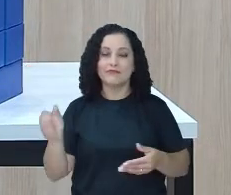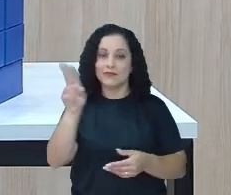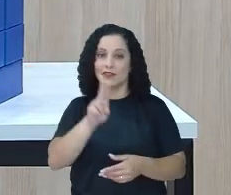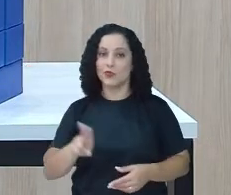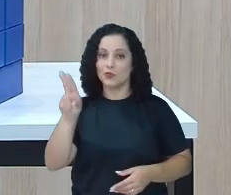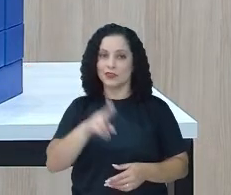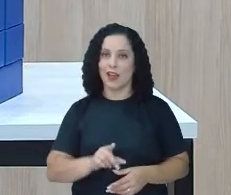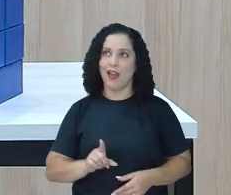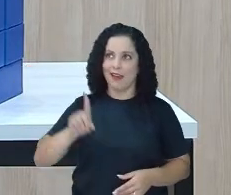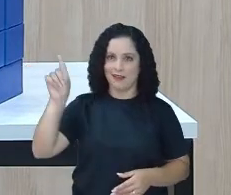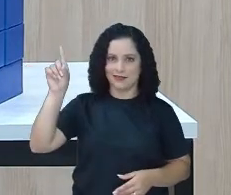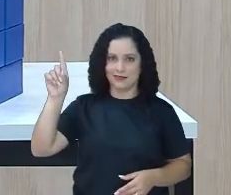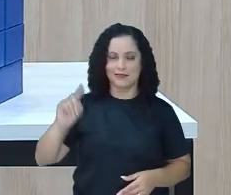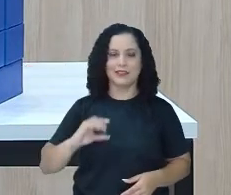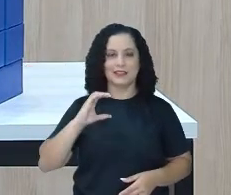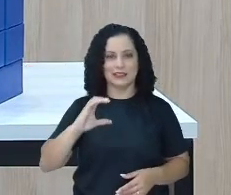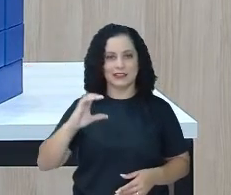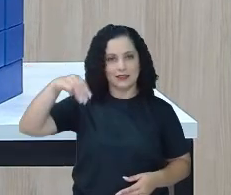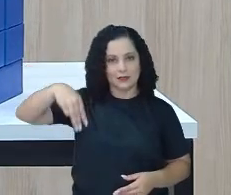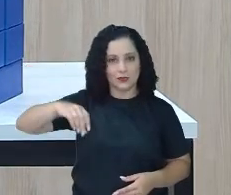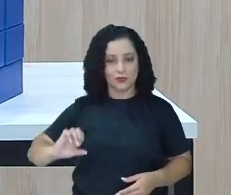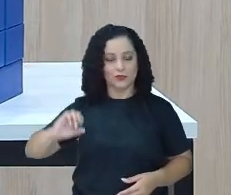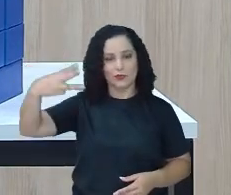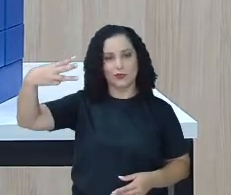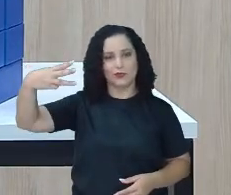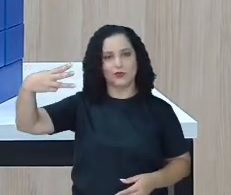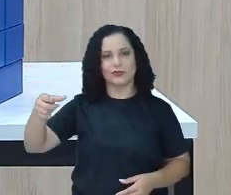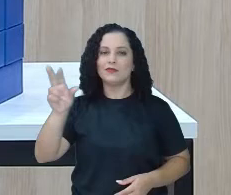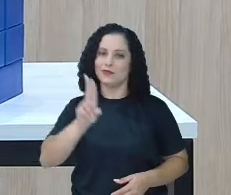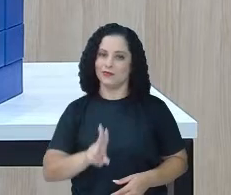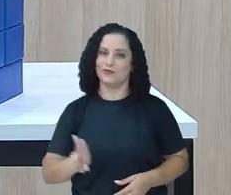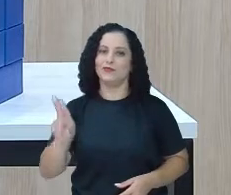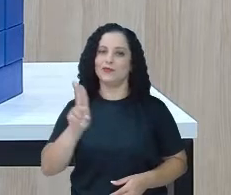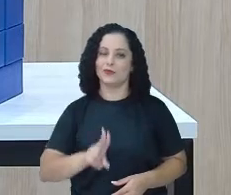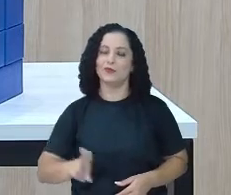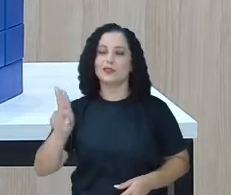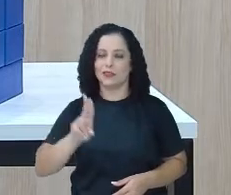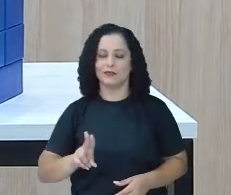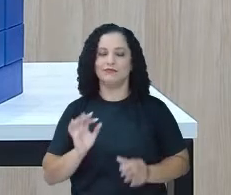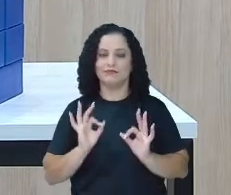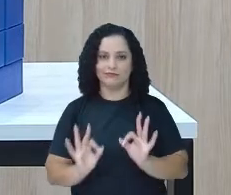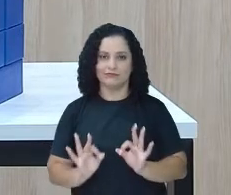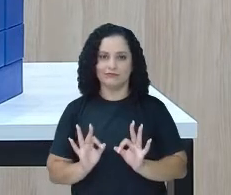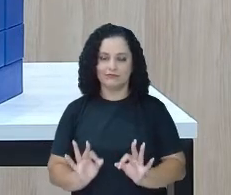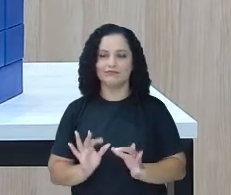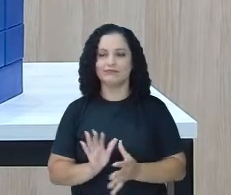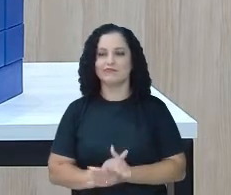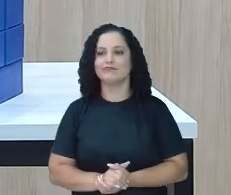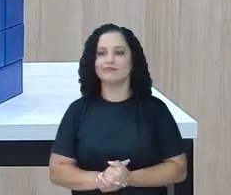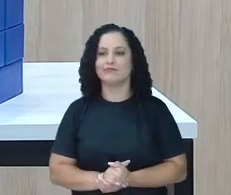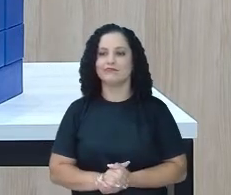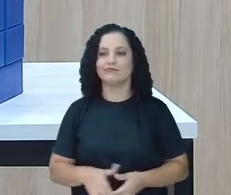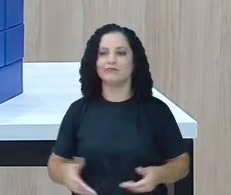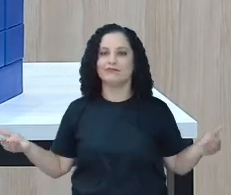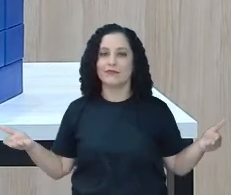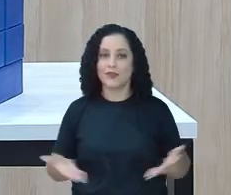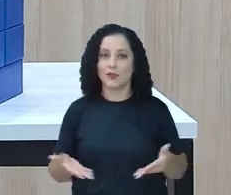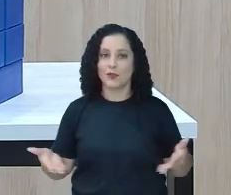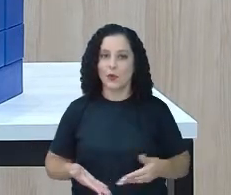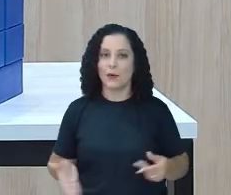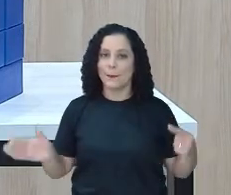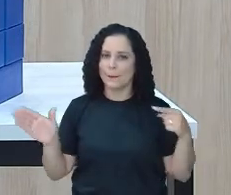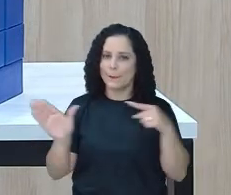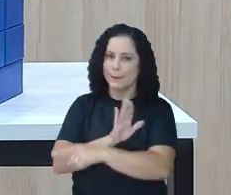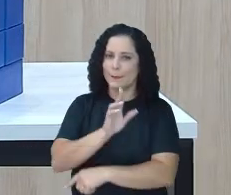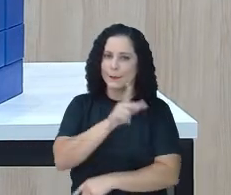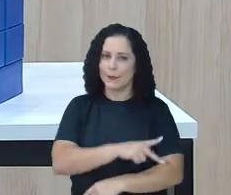unidade de medida para representar o volume do bloco, se as unidades forem em centímetros, tá certo? Vamos lá agora no professor